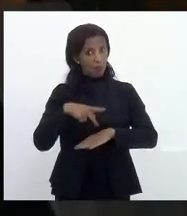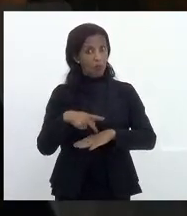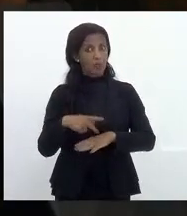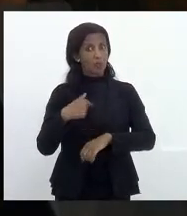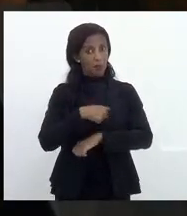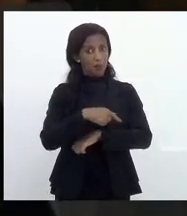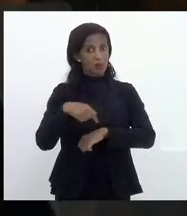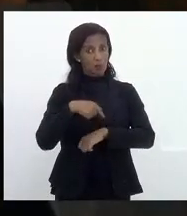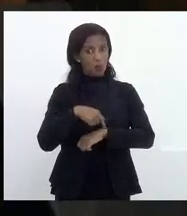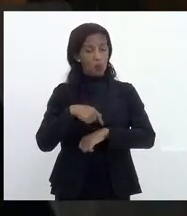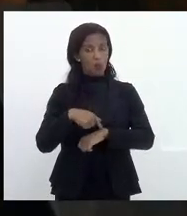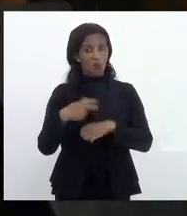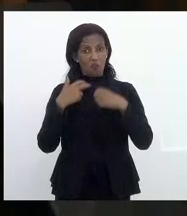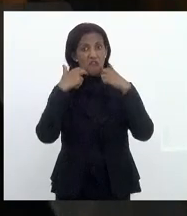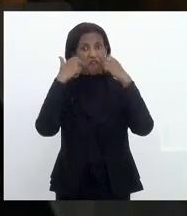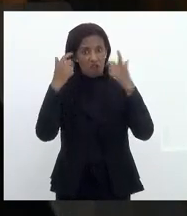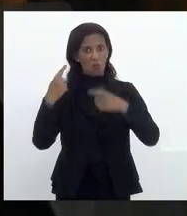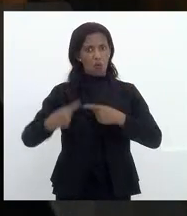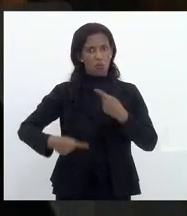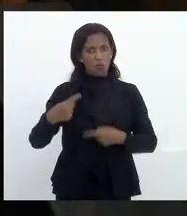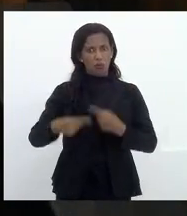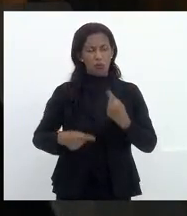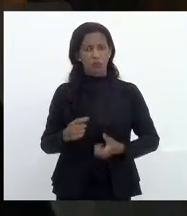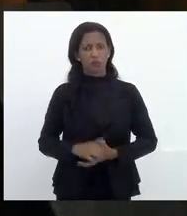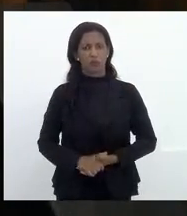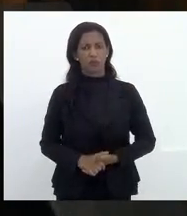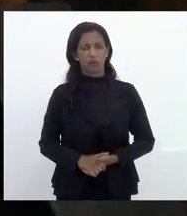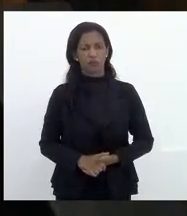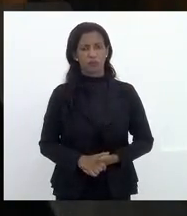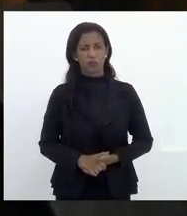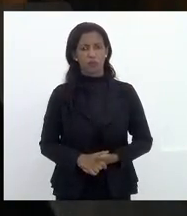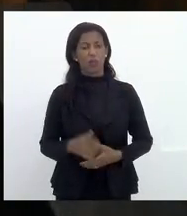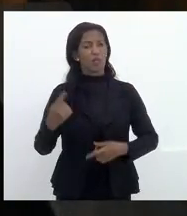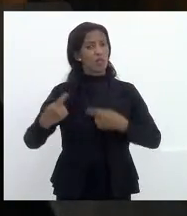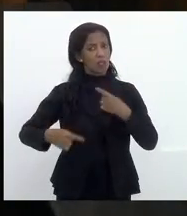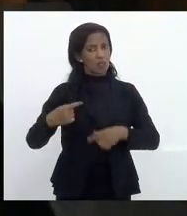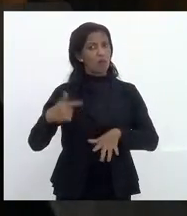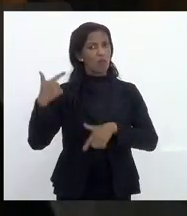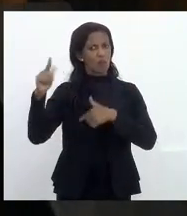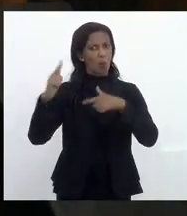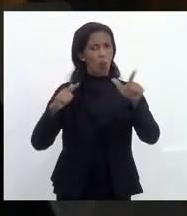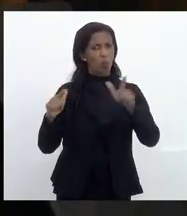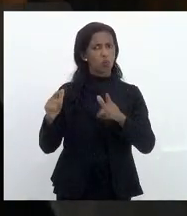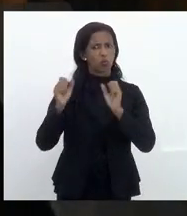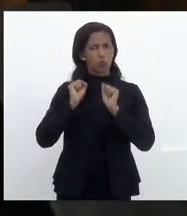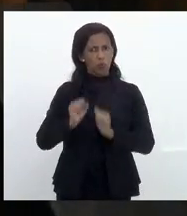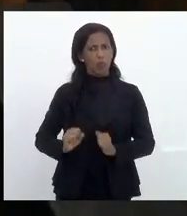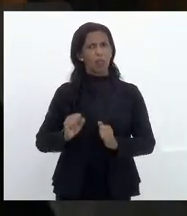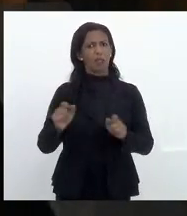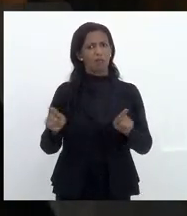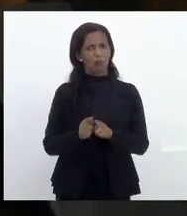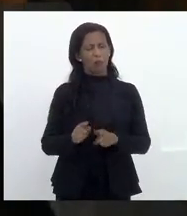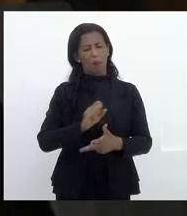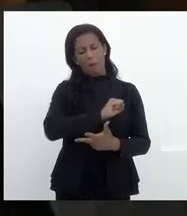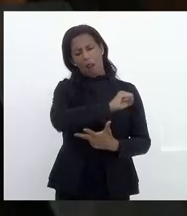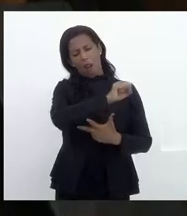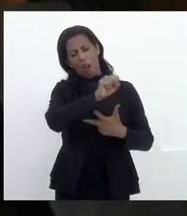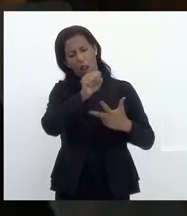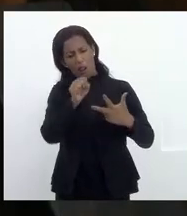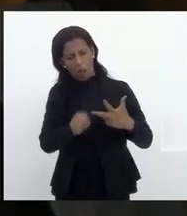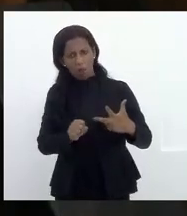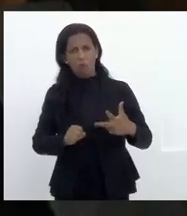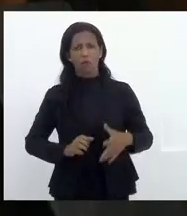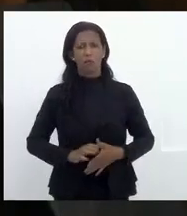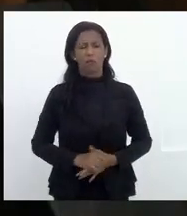momento vergonhoso vexatório a nível político e que envolve a outras autarquias também judiciário executivos